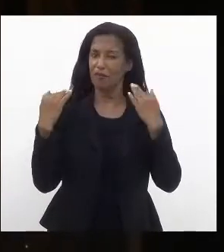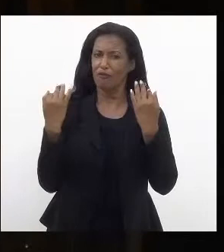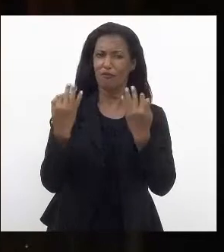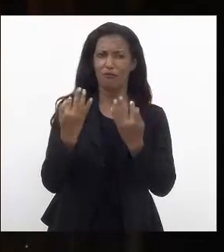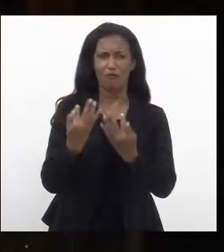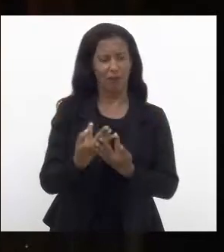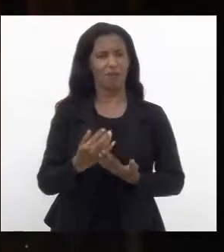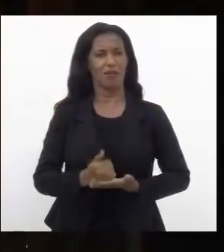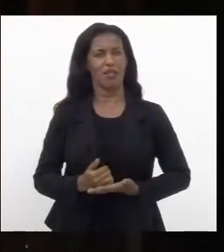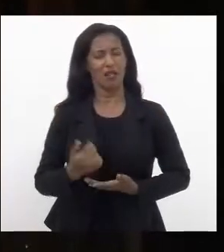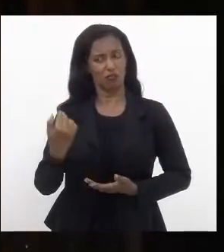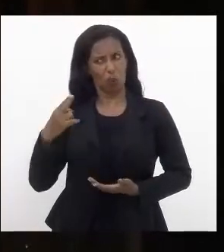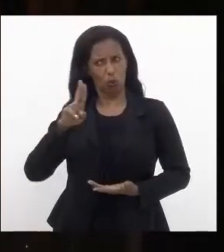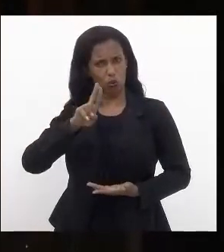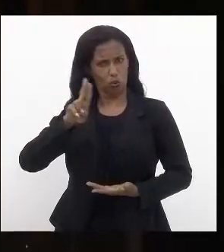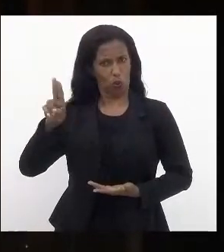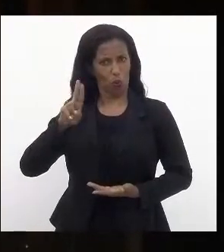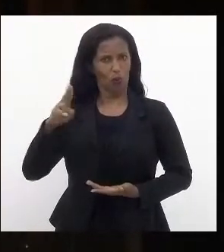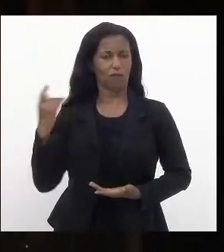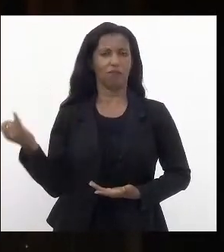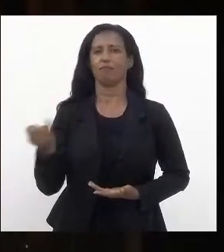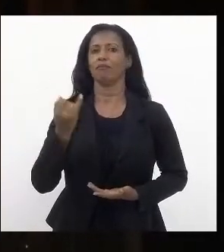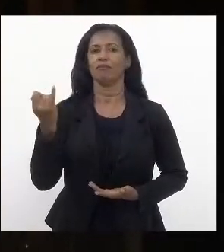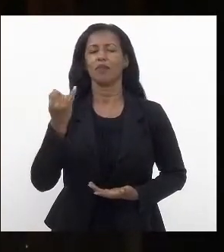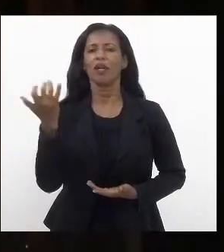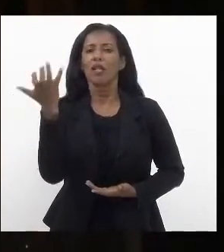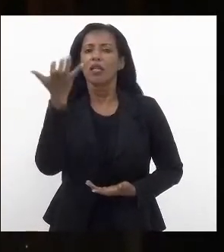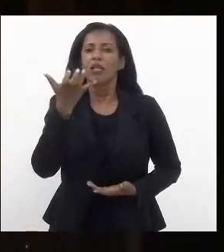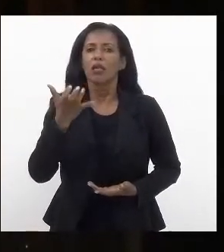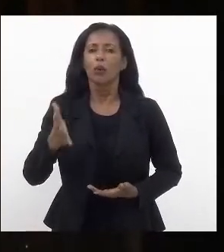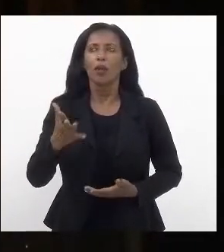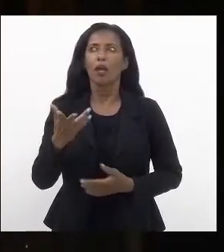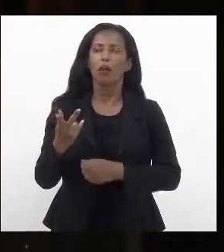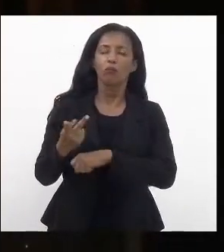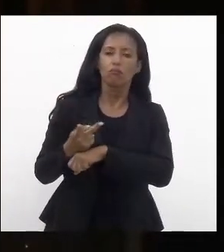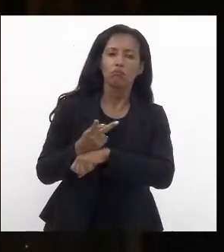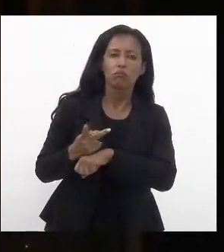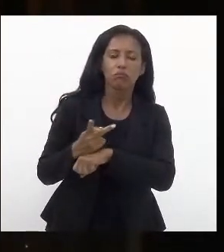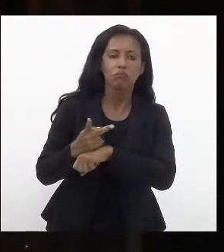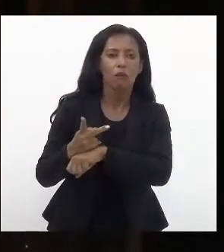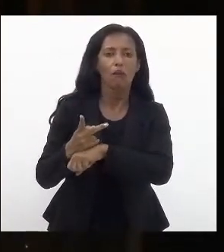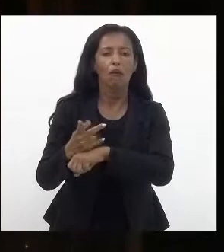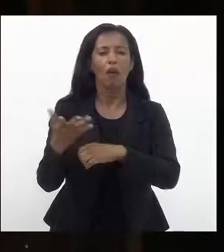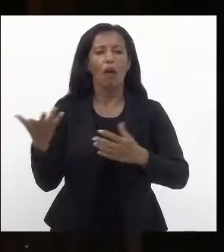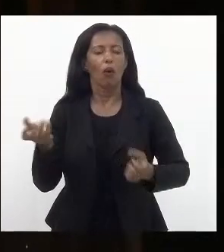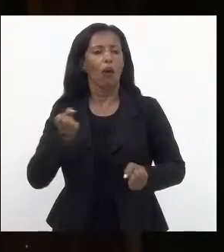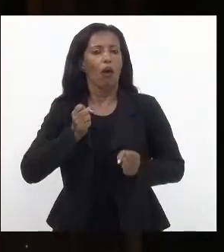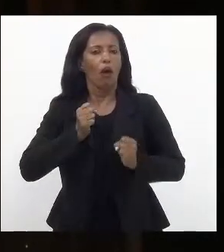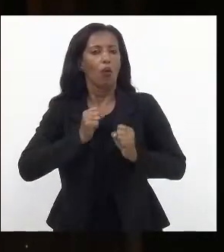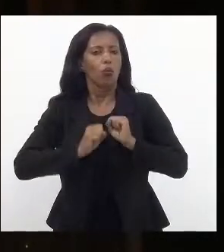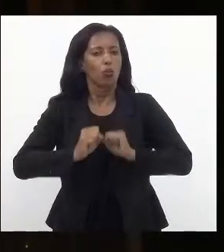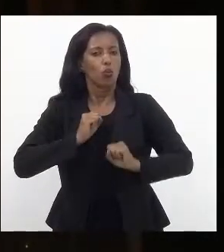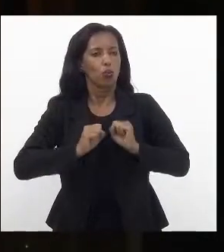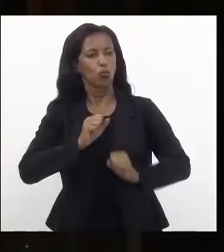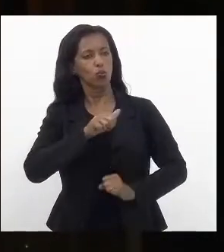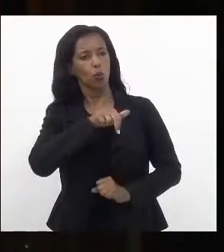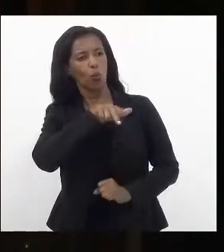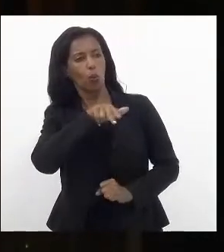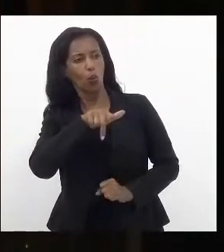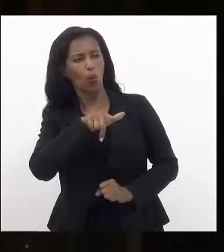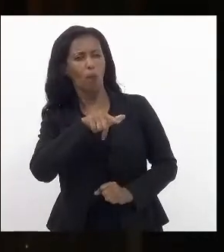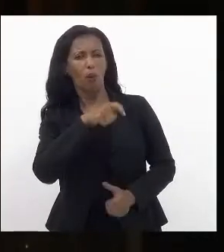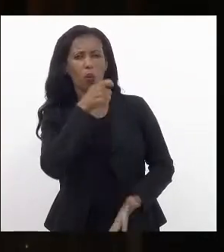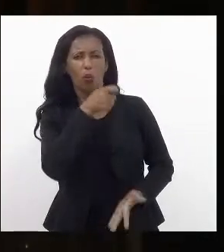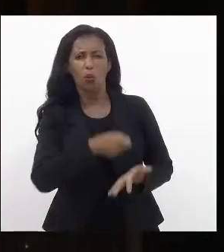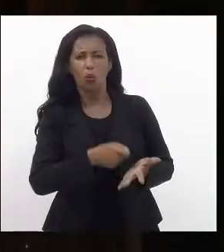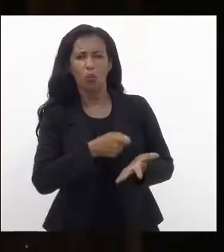de um sobrenome. Não quero buscar agora a angústia dele com o irmão no Líbano,